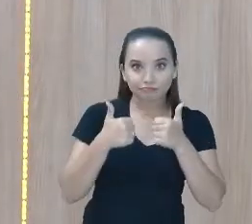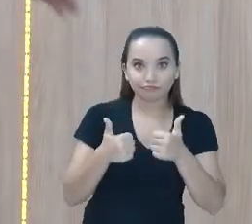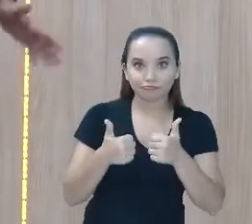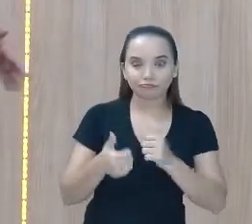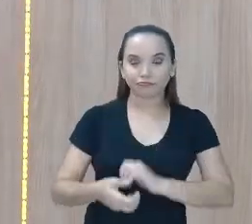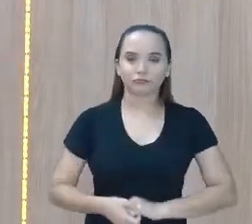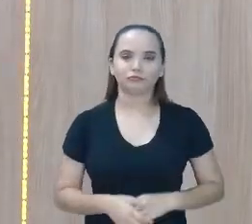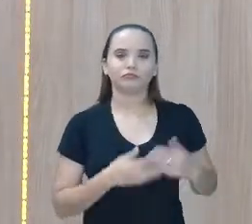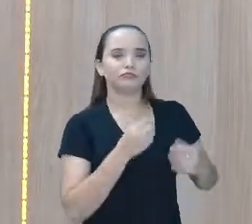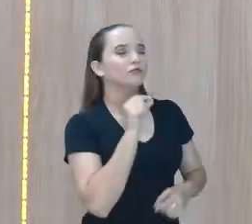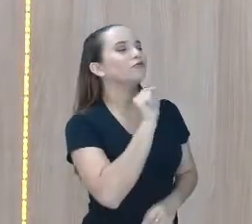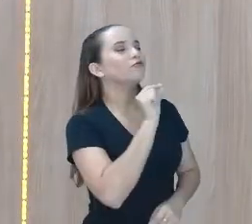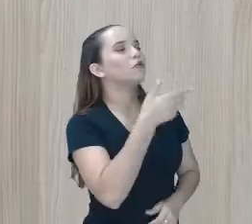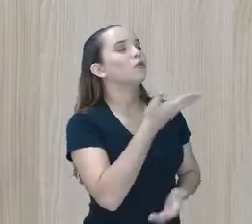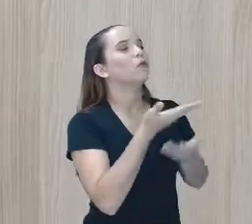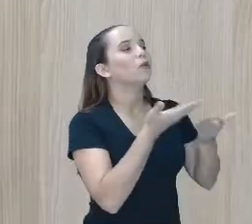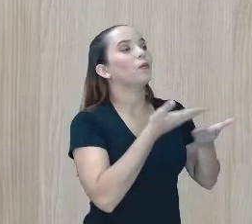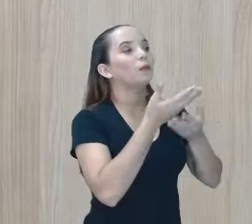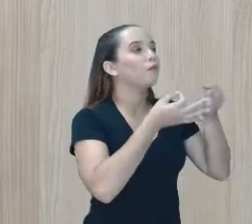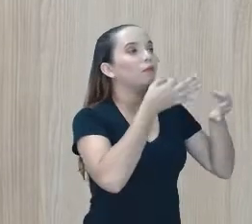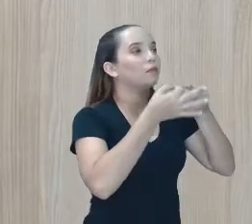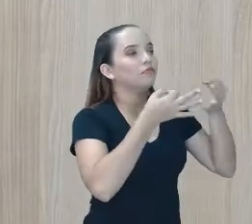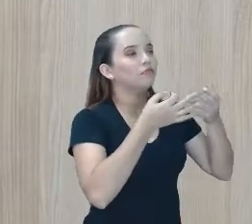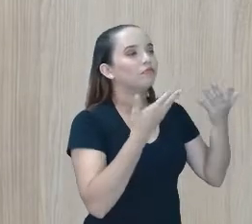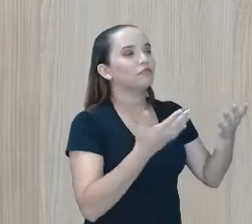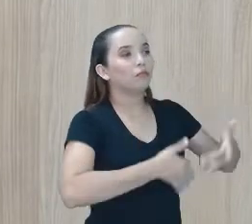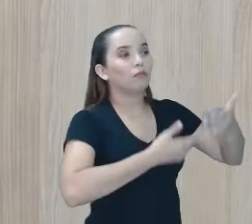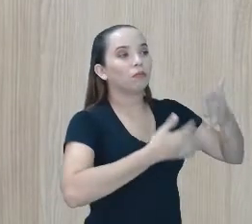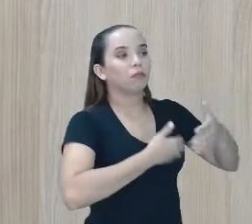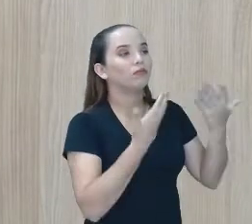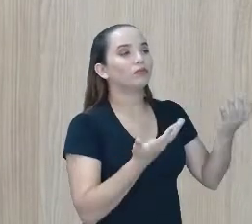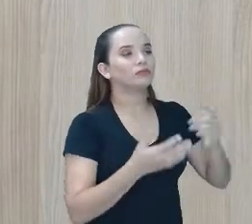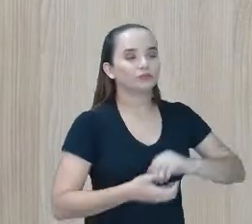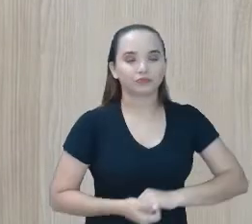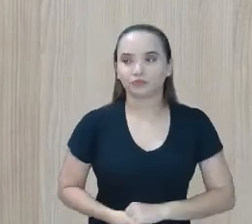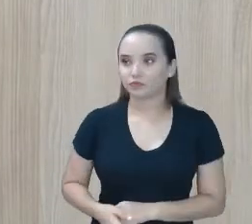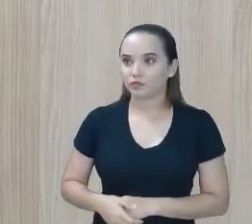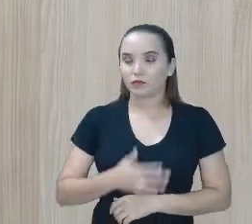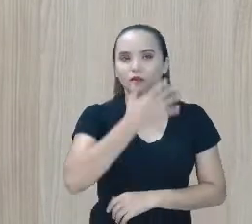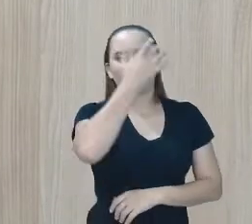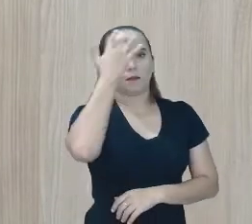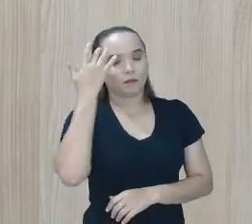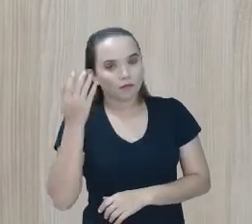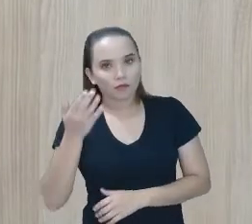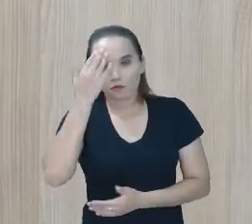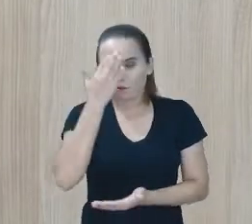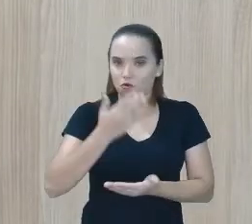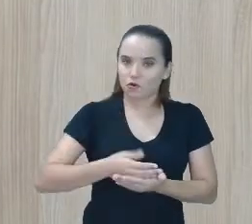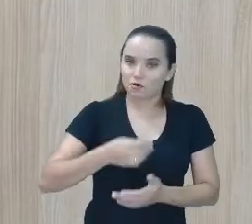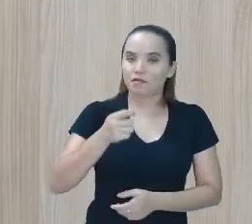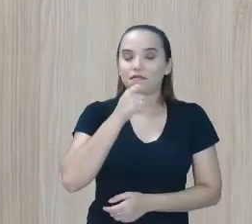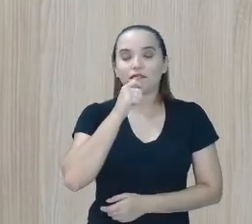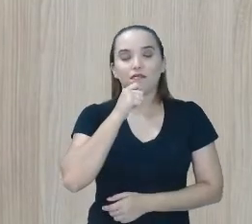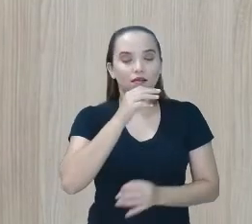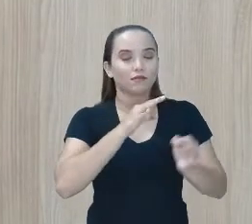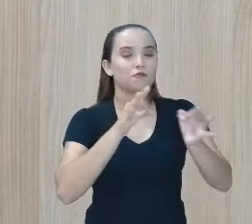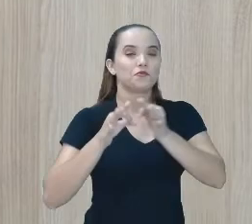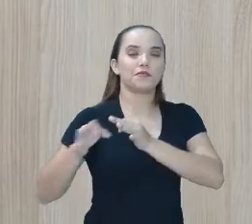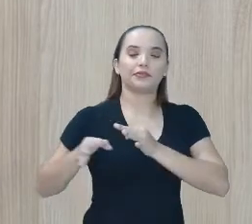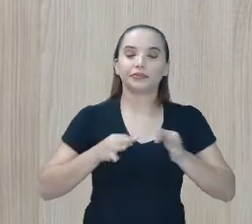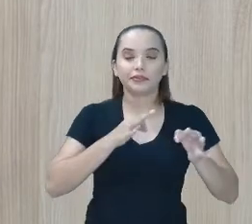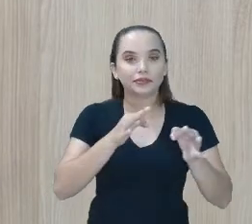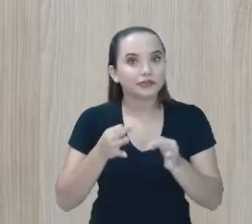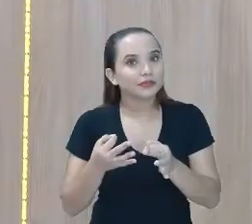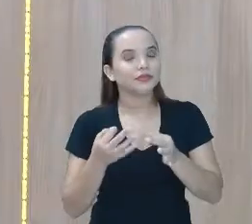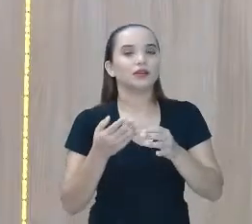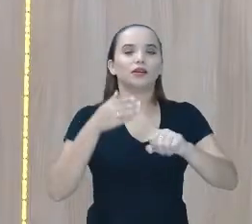está a questão no chat aí, Vilma? O pessoal ainda está se organizando, recebendo aí a questão